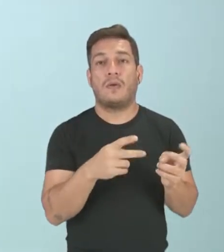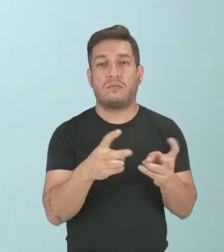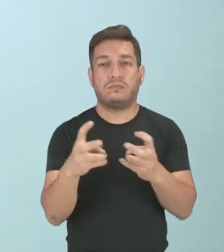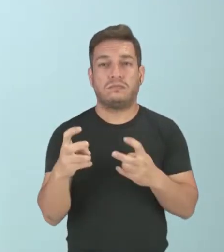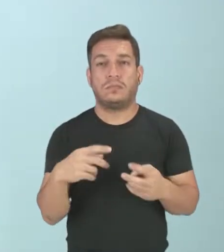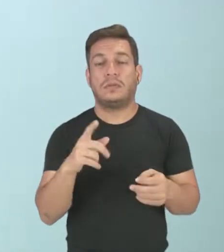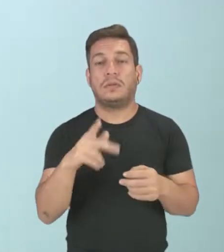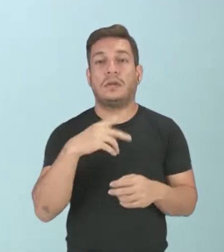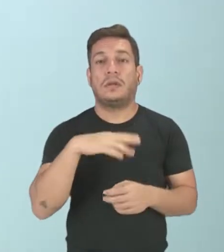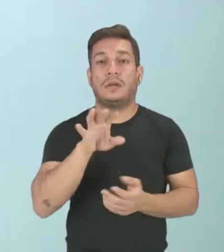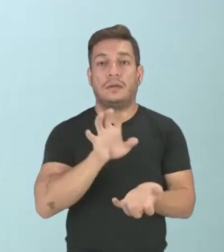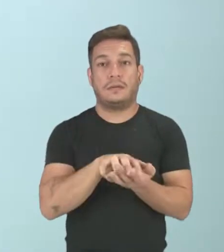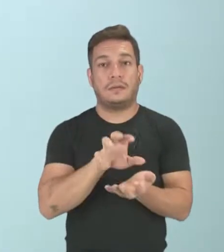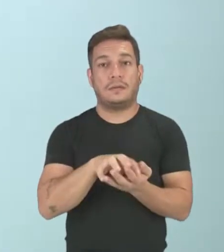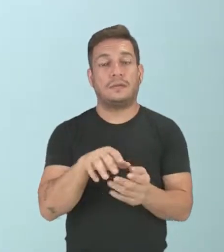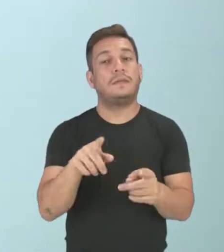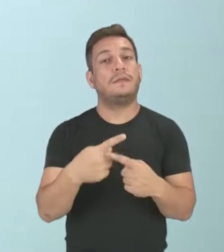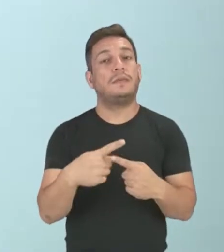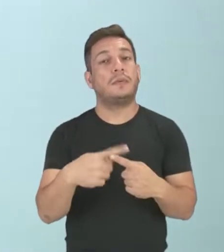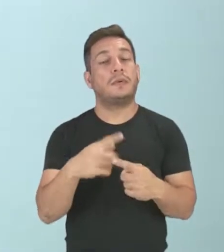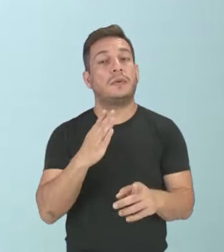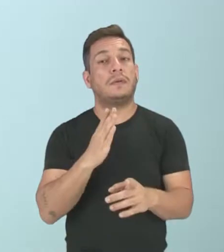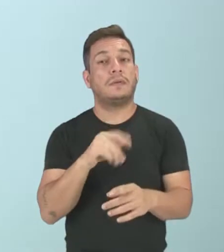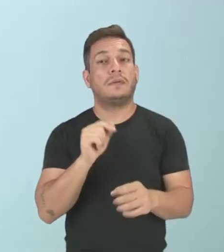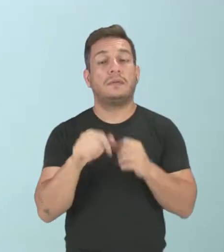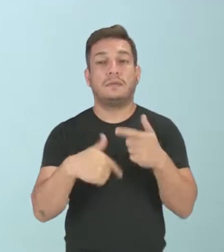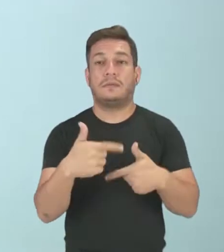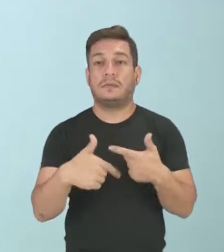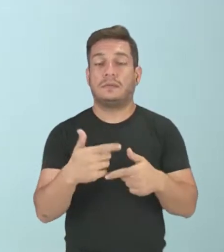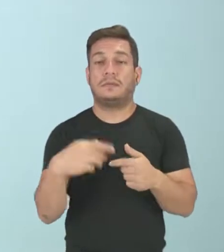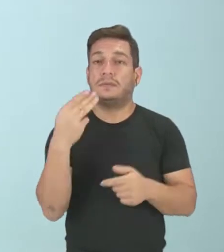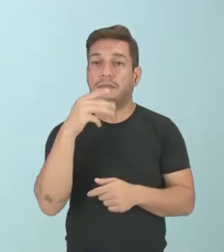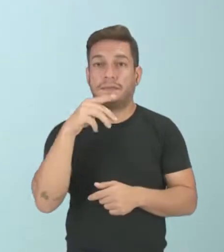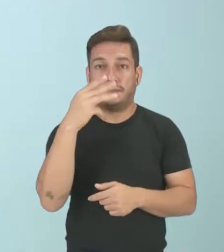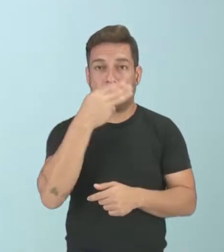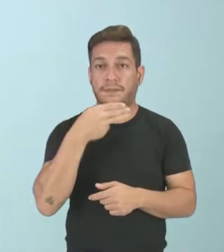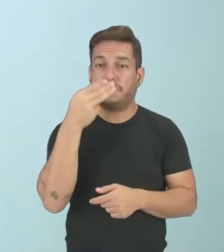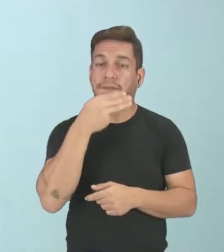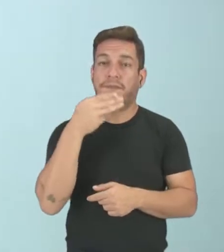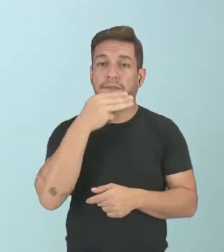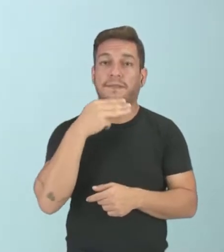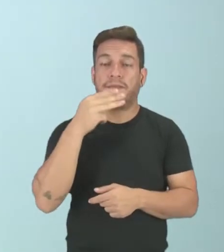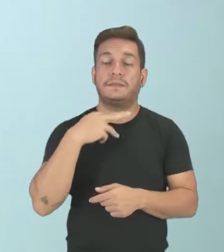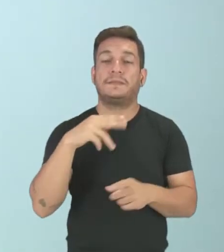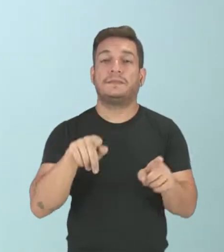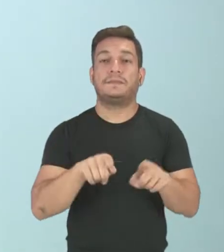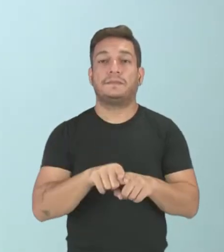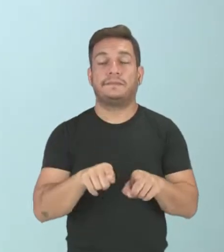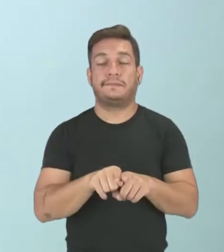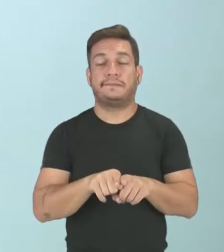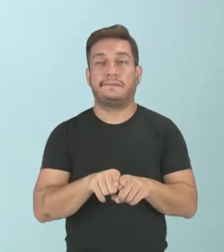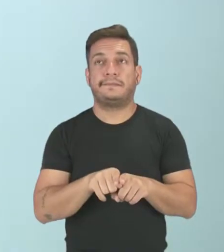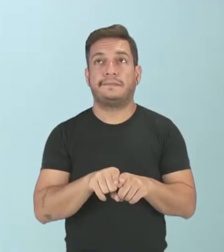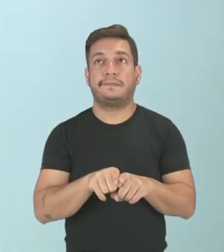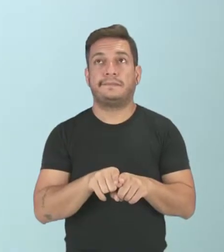em Pernambuco, exatamente por conta da atividade açucareira que eles